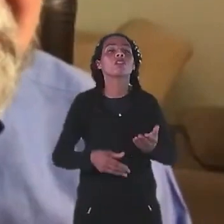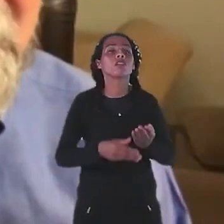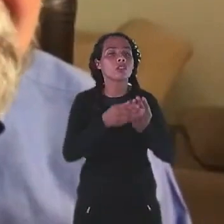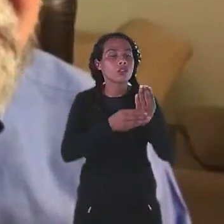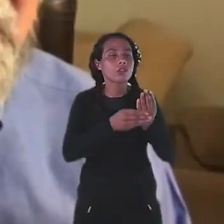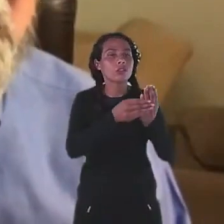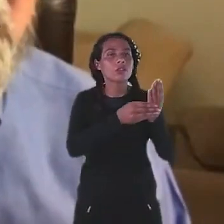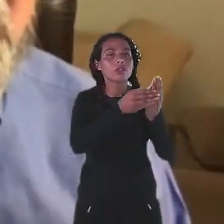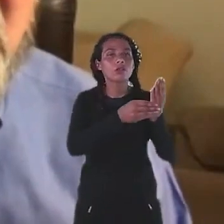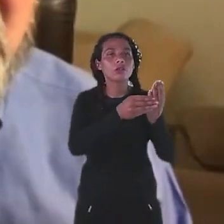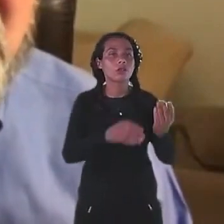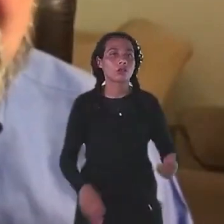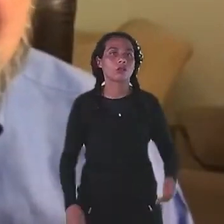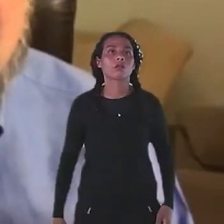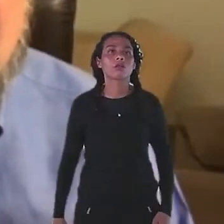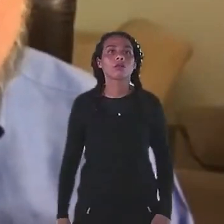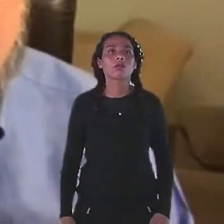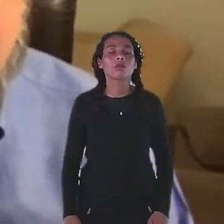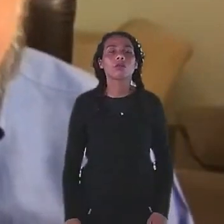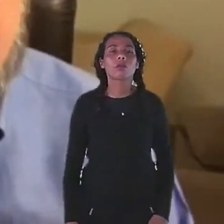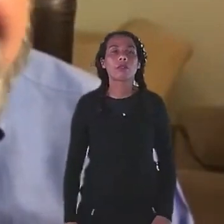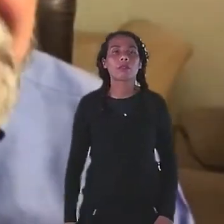fiquei completamente